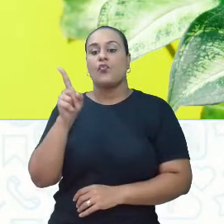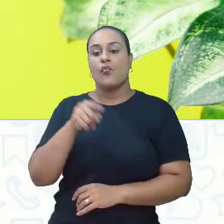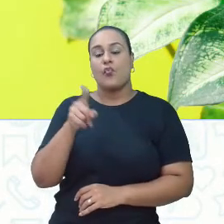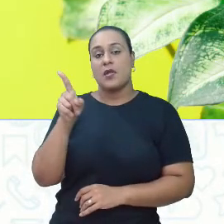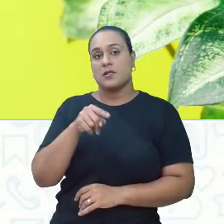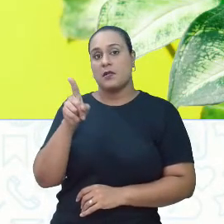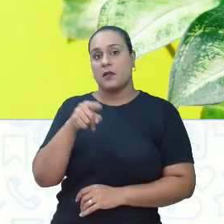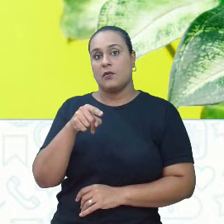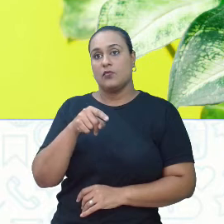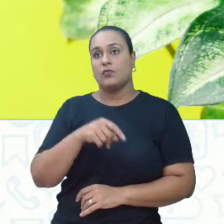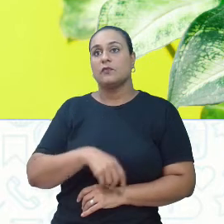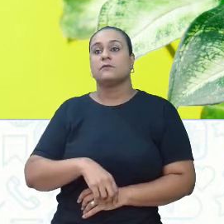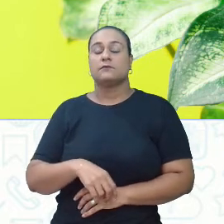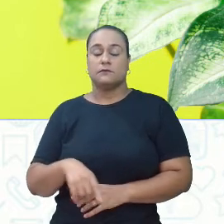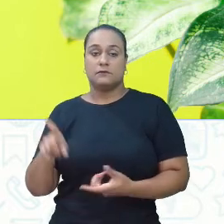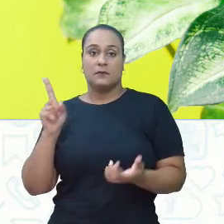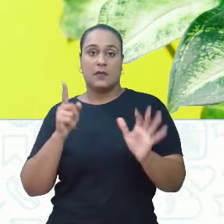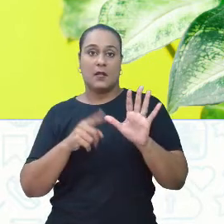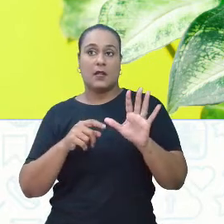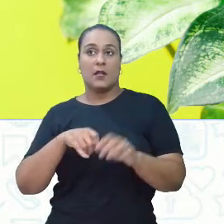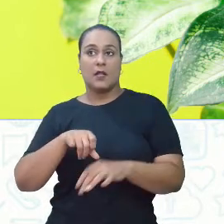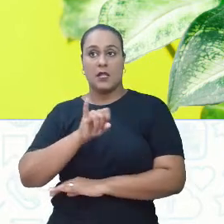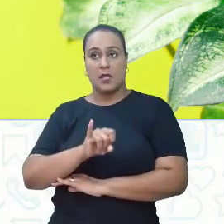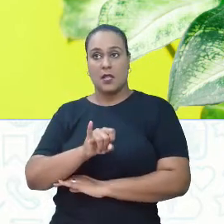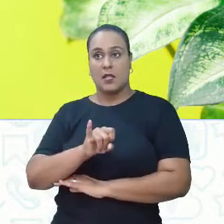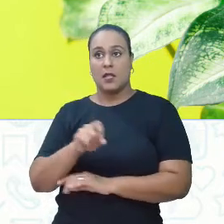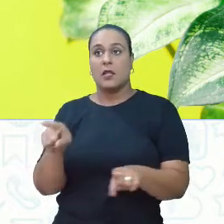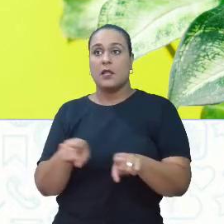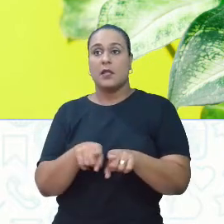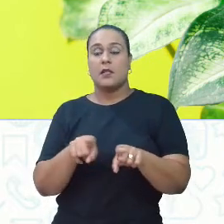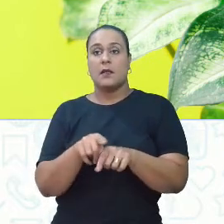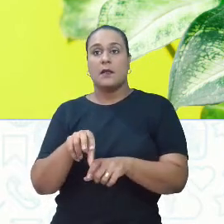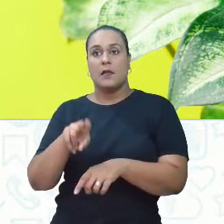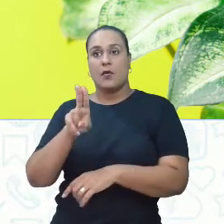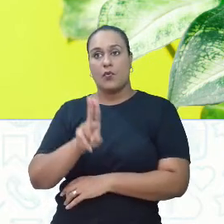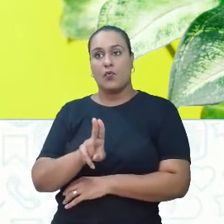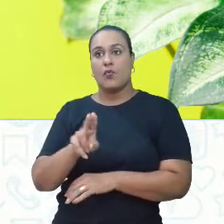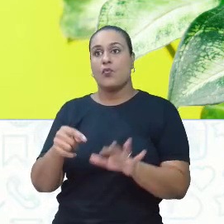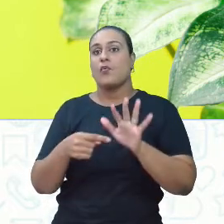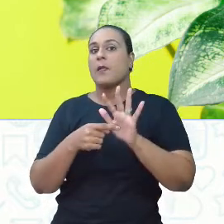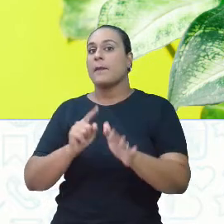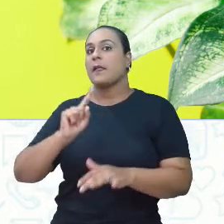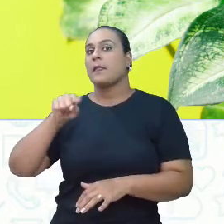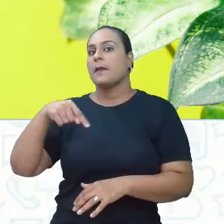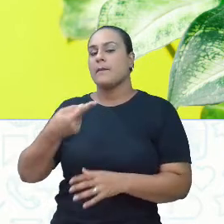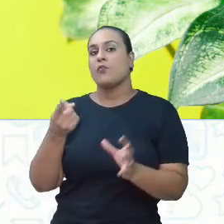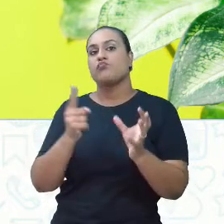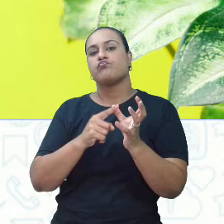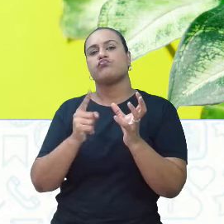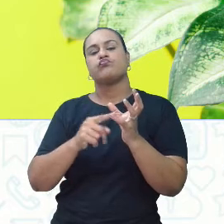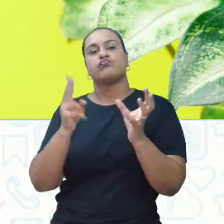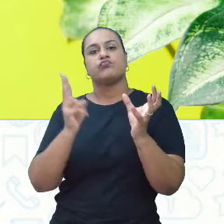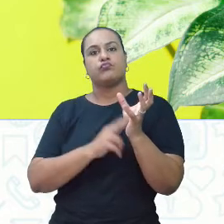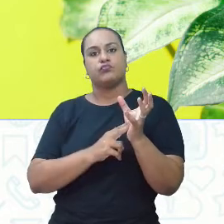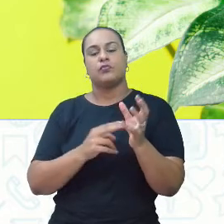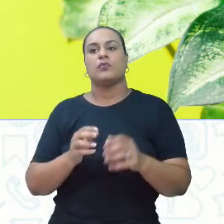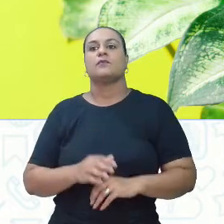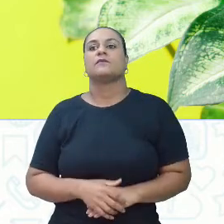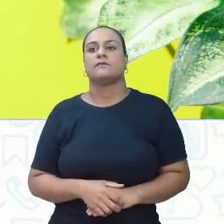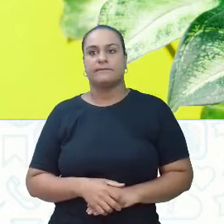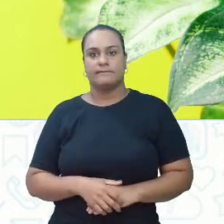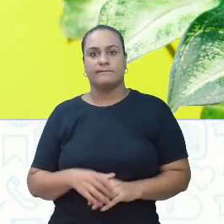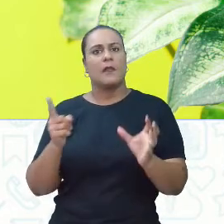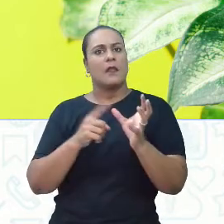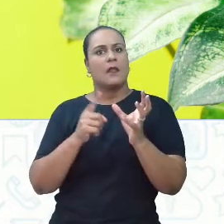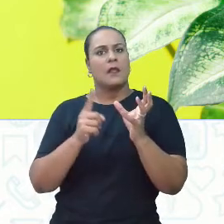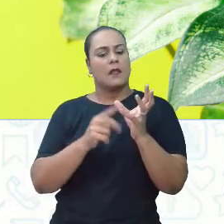acento agudo na vogal I e na vogal U, quando aparecem após ditongo. Olha, o ditongo é a